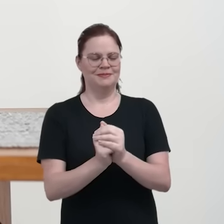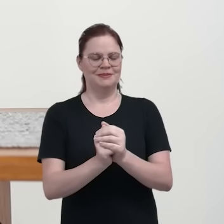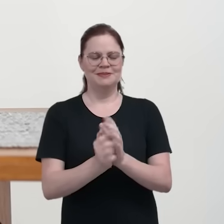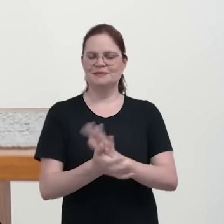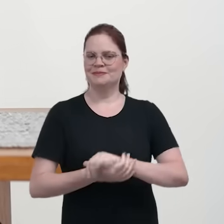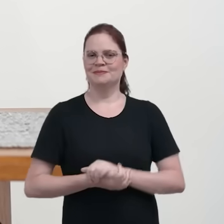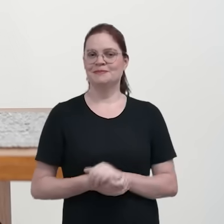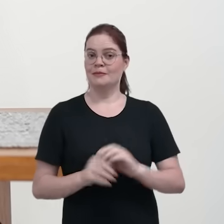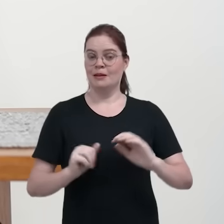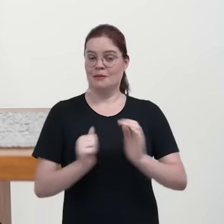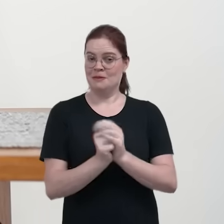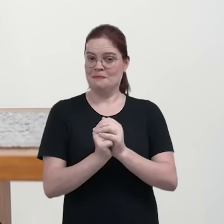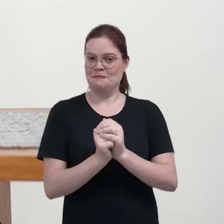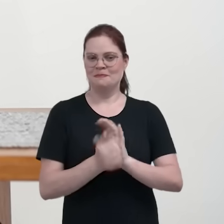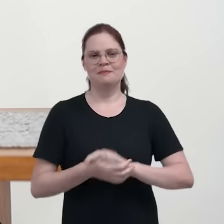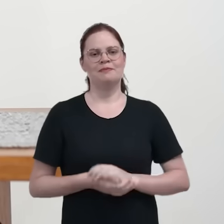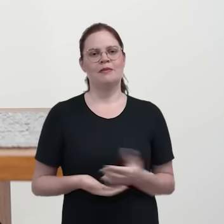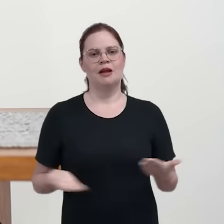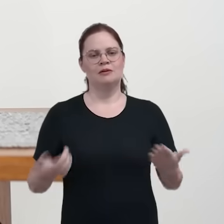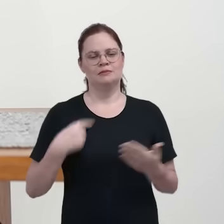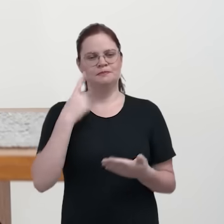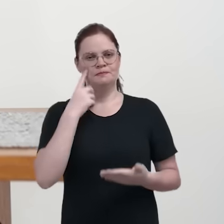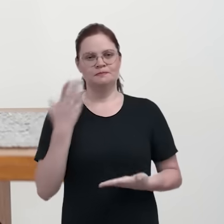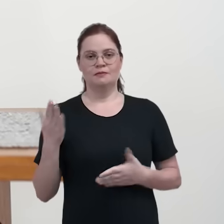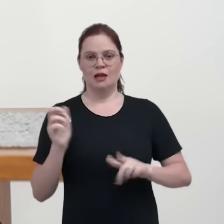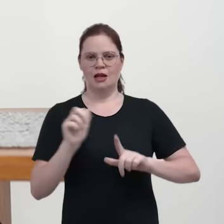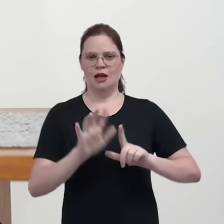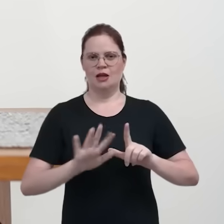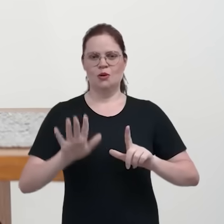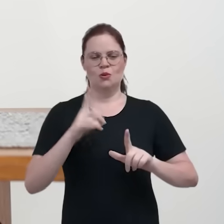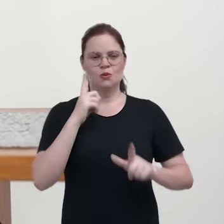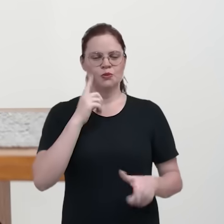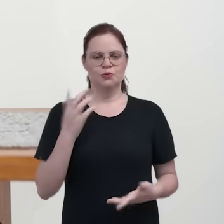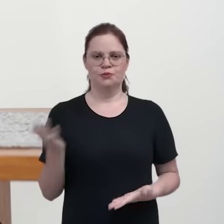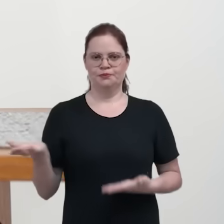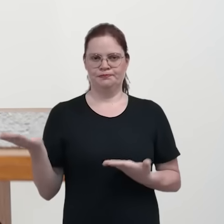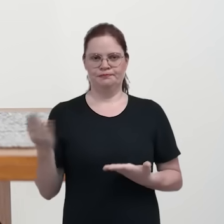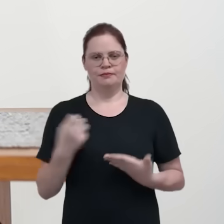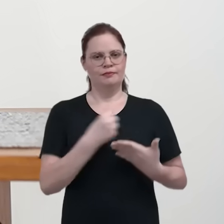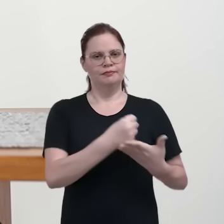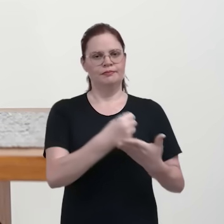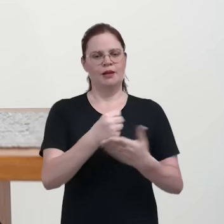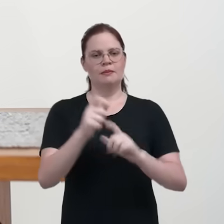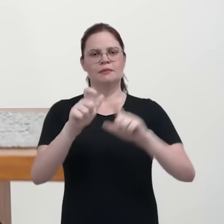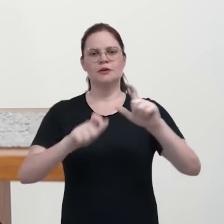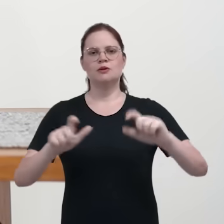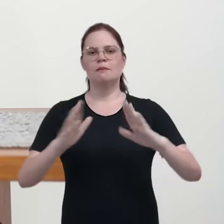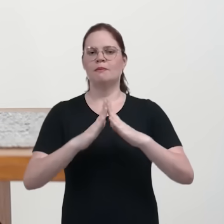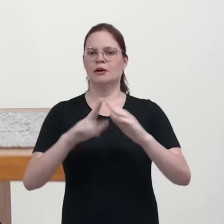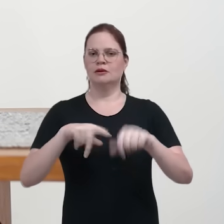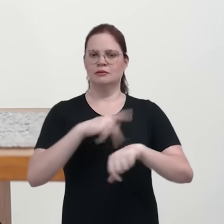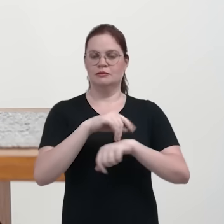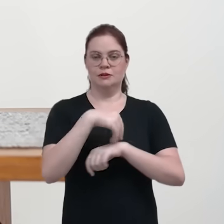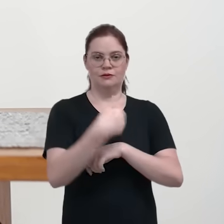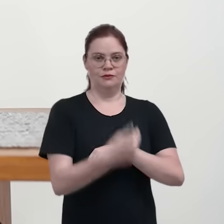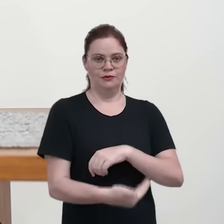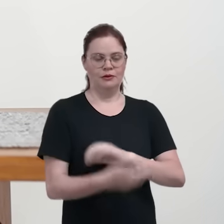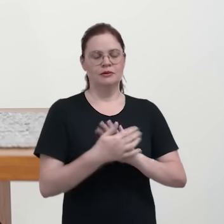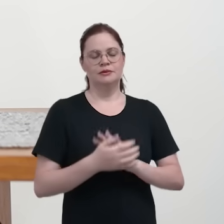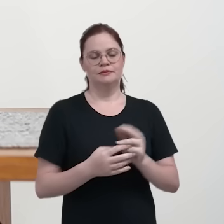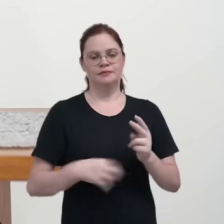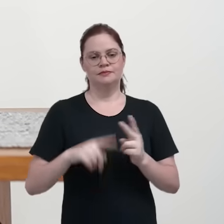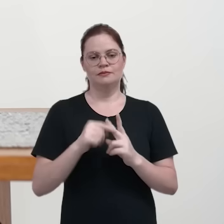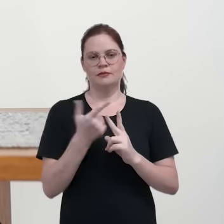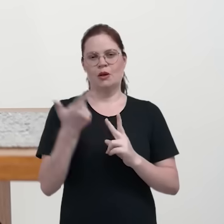Amém. Amém. Nós temos aqui um QR Code para atendimento àqueles que estão no exterior,